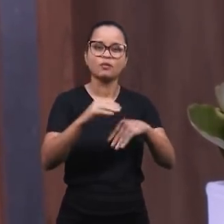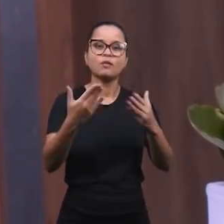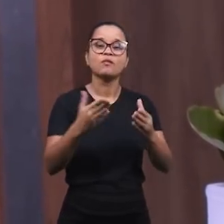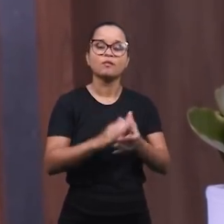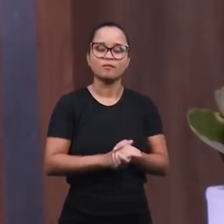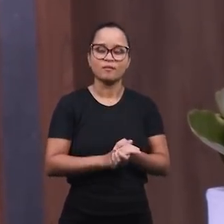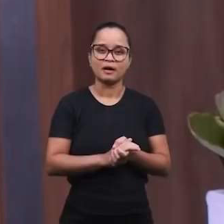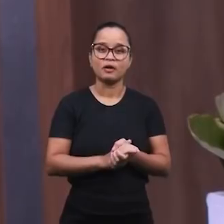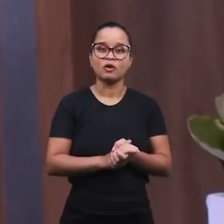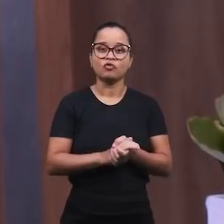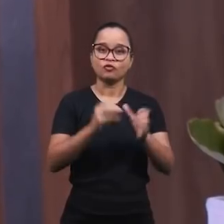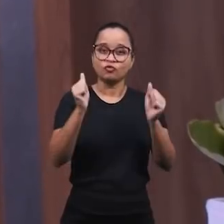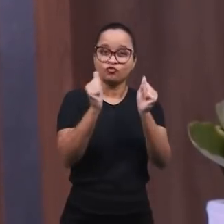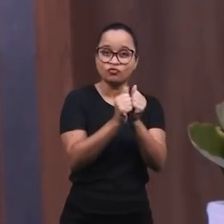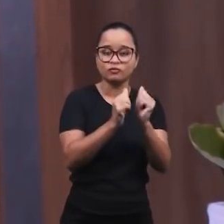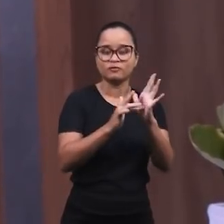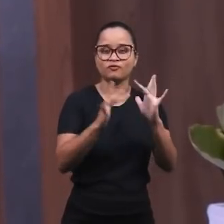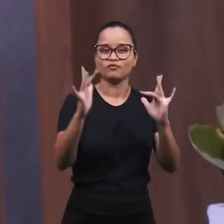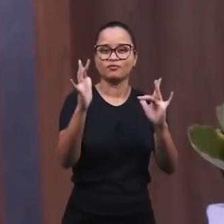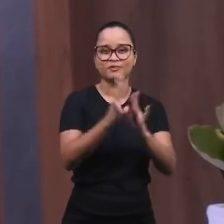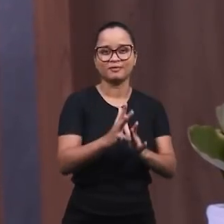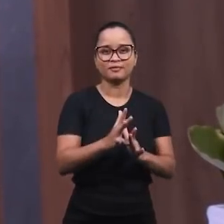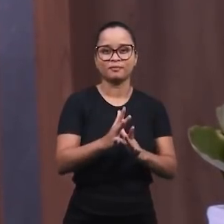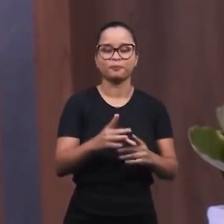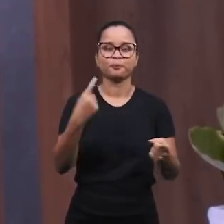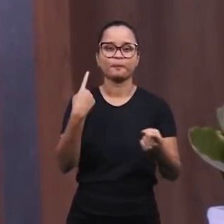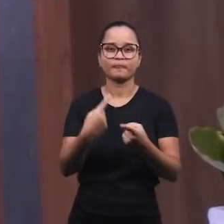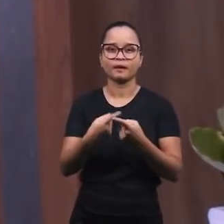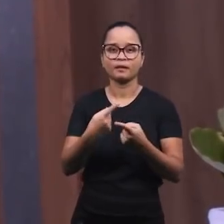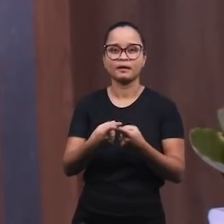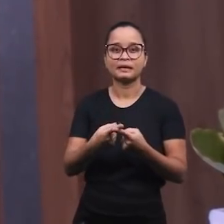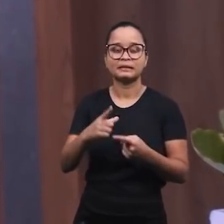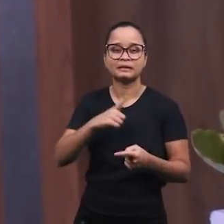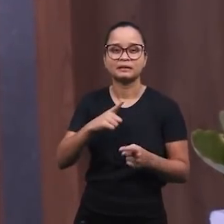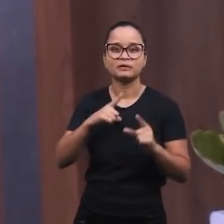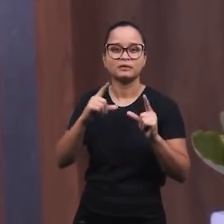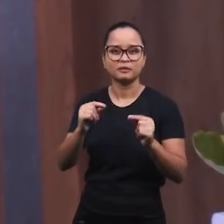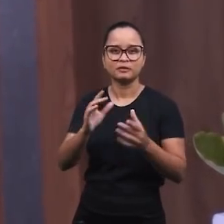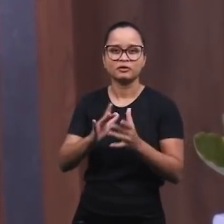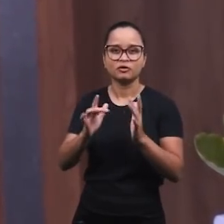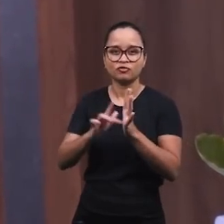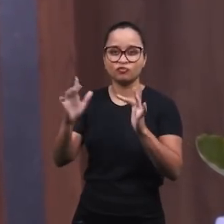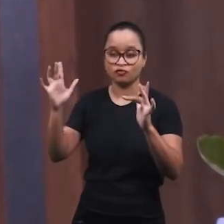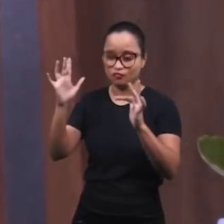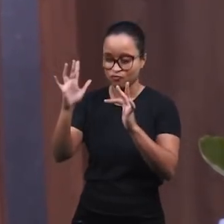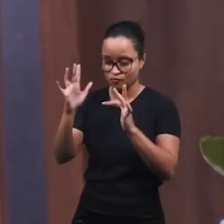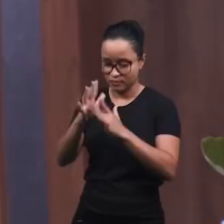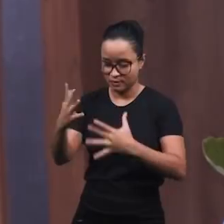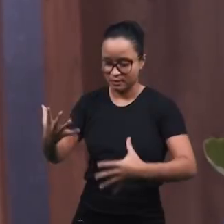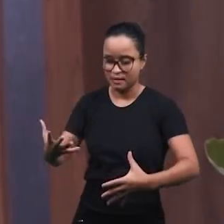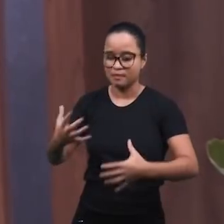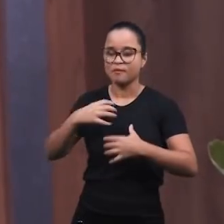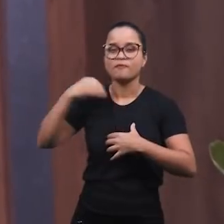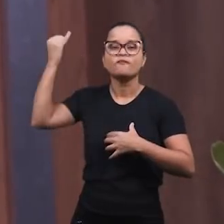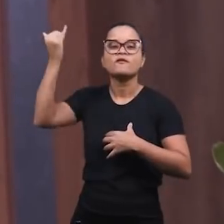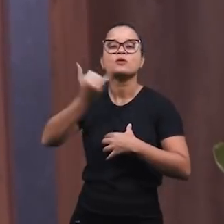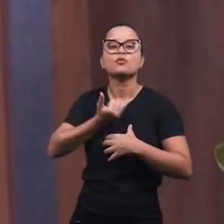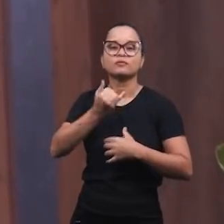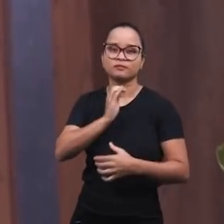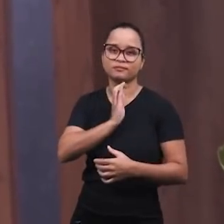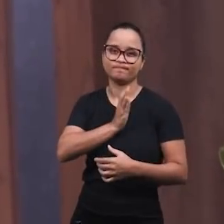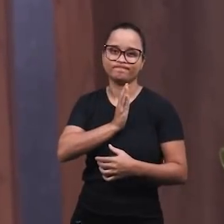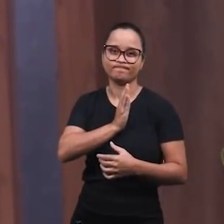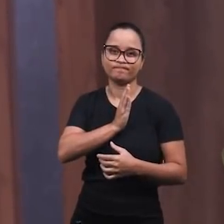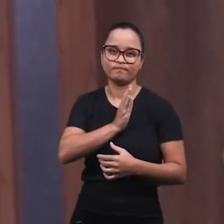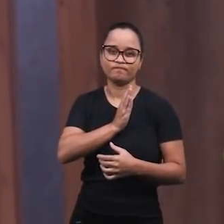Jesus estava. O barquinho de onde eles ouviram a voz do Senhor Jesus.